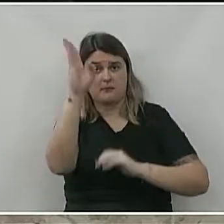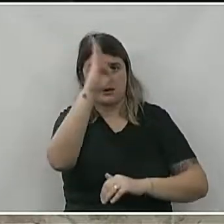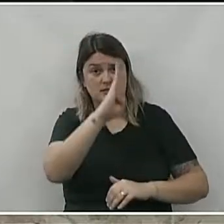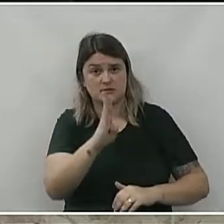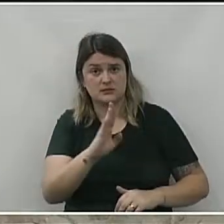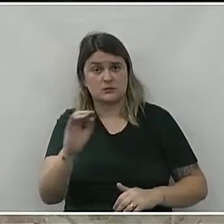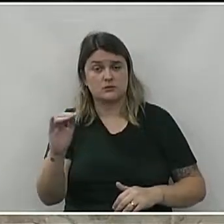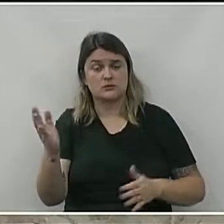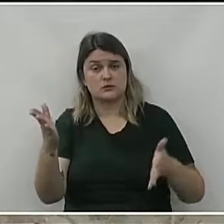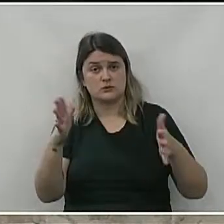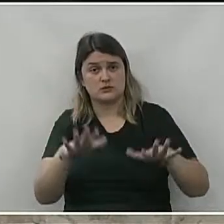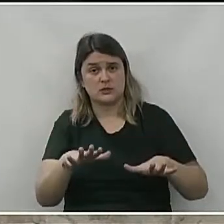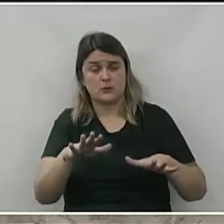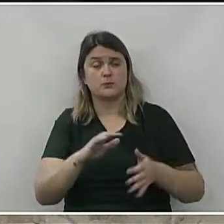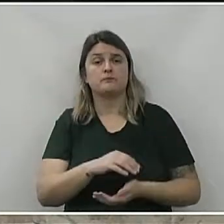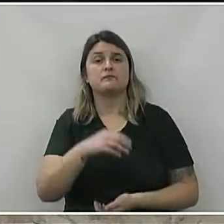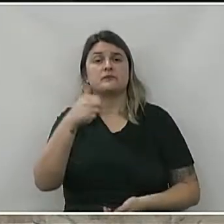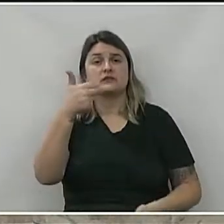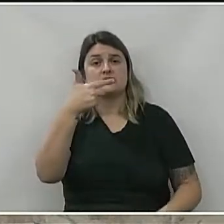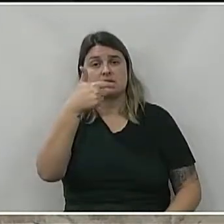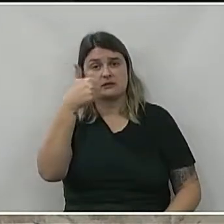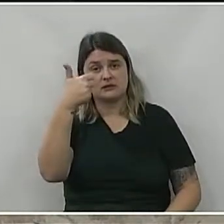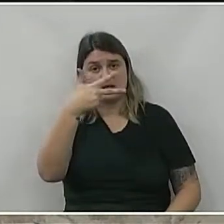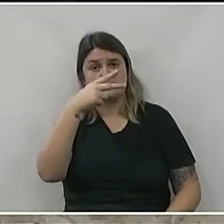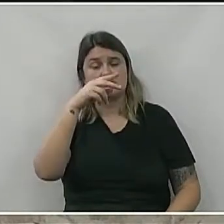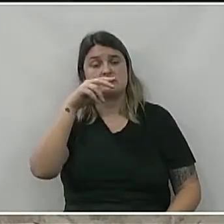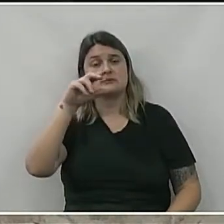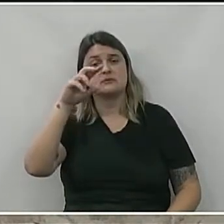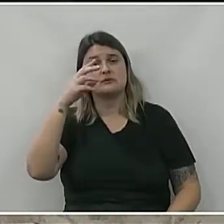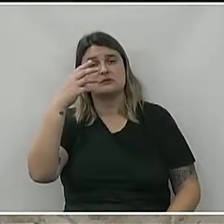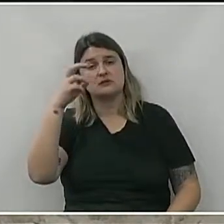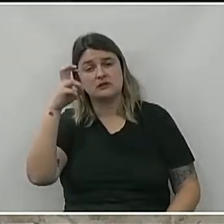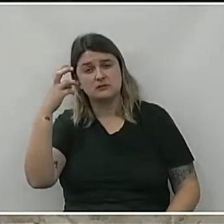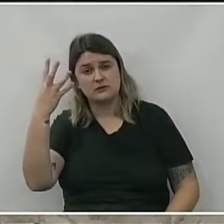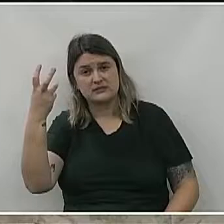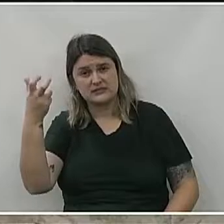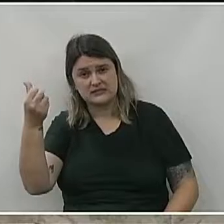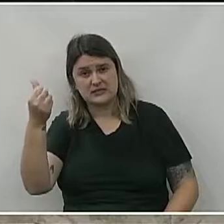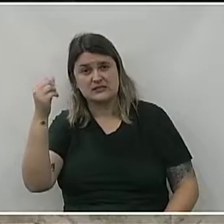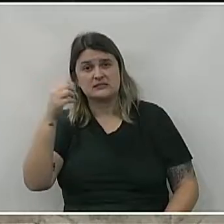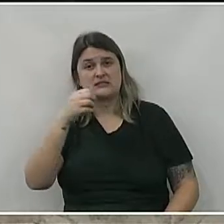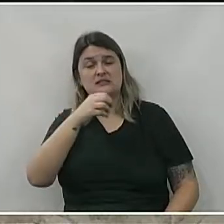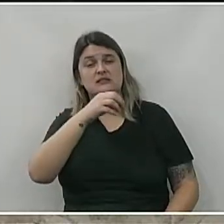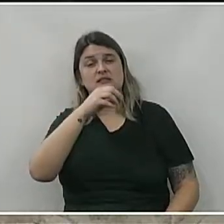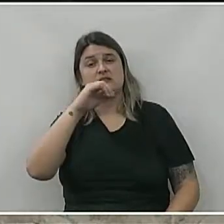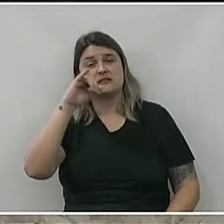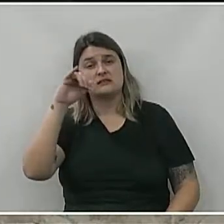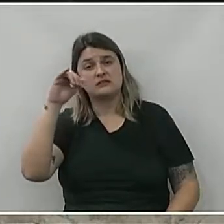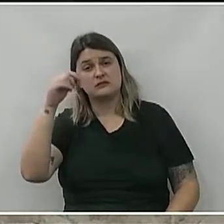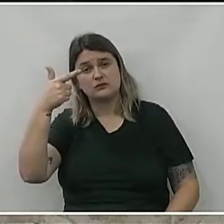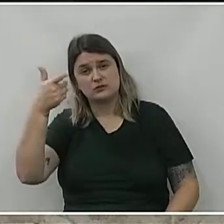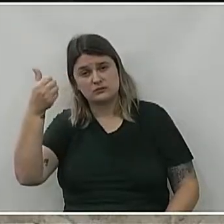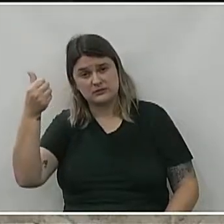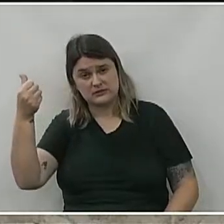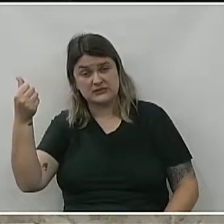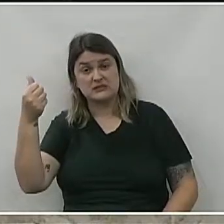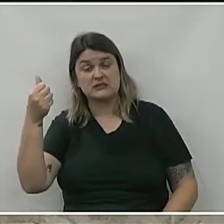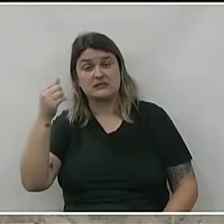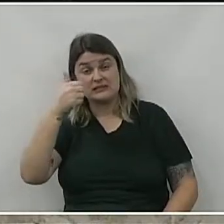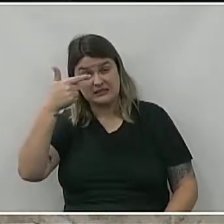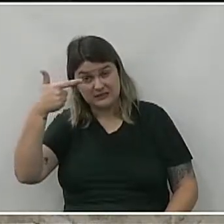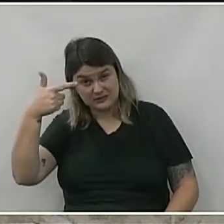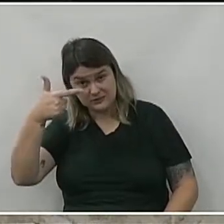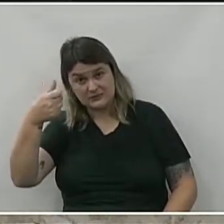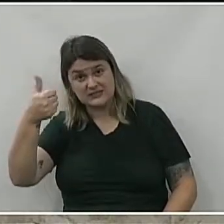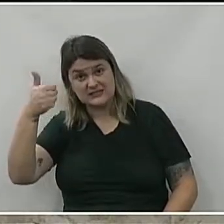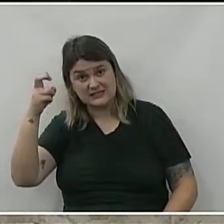Brasileira de Inclusão, 13.146, de 6 de julho de 2015, no seu artigo 53, ela diz o seguinte: